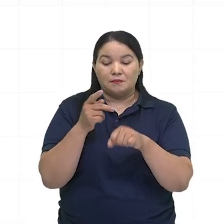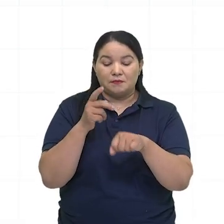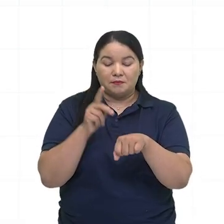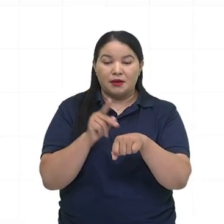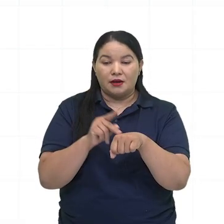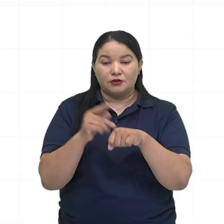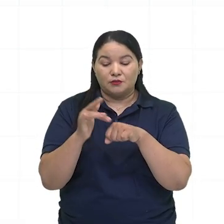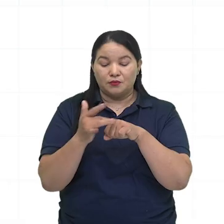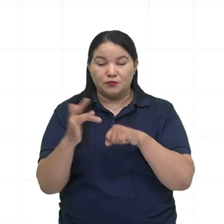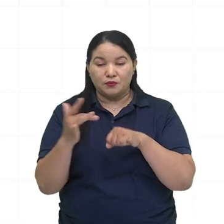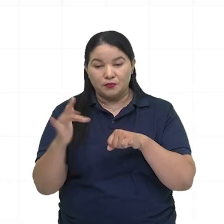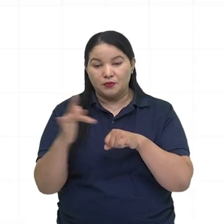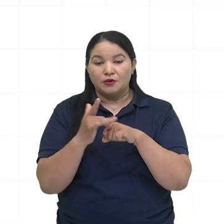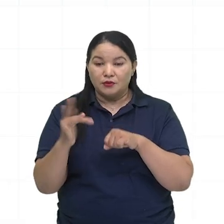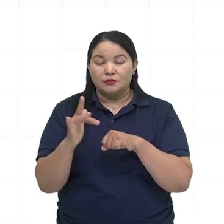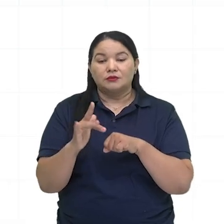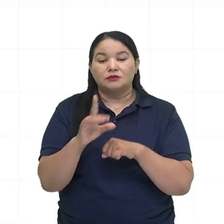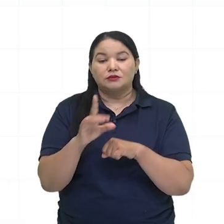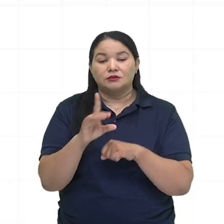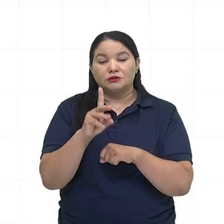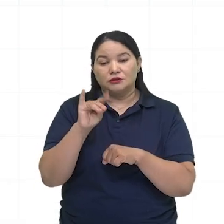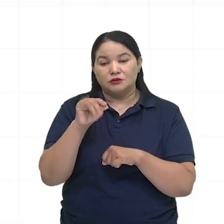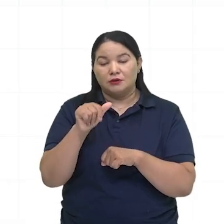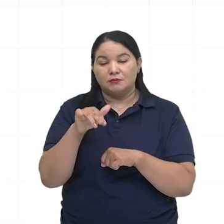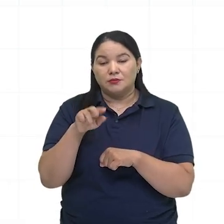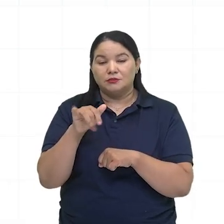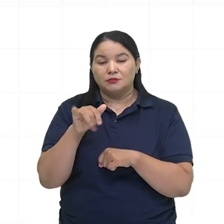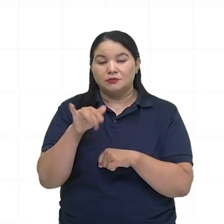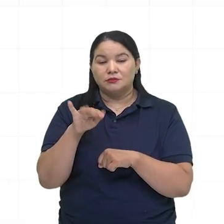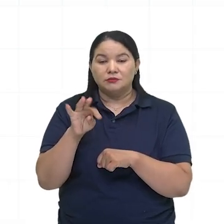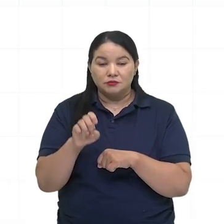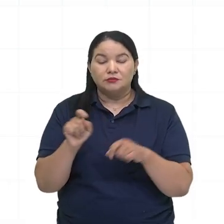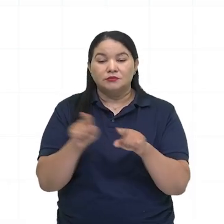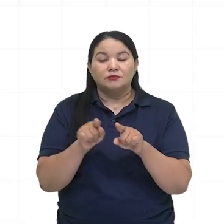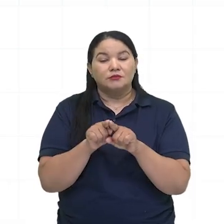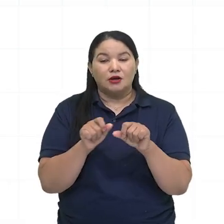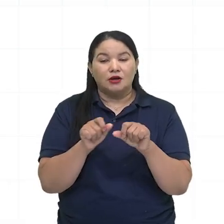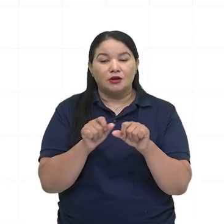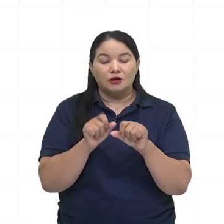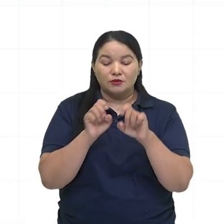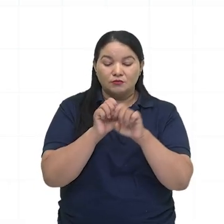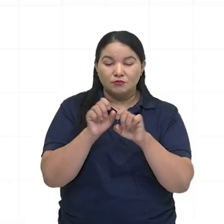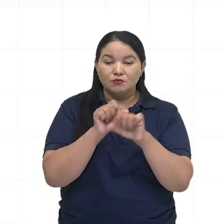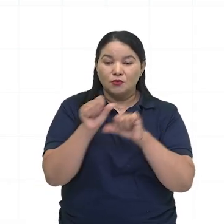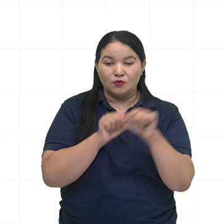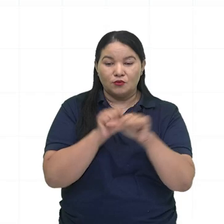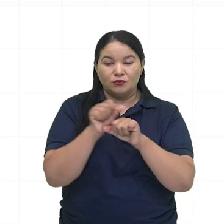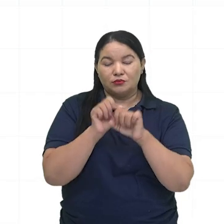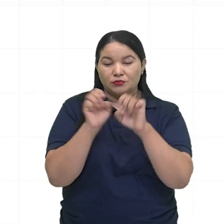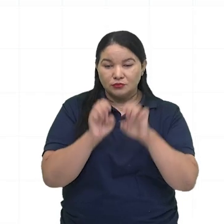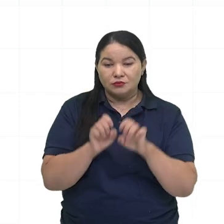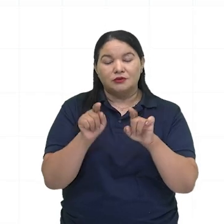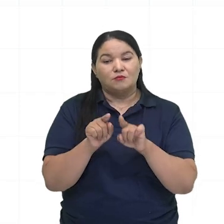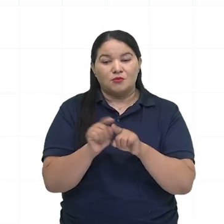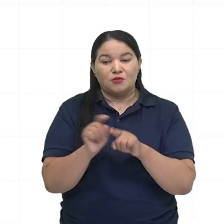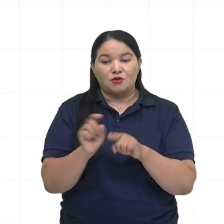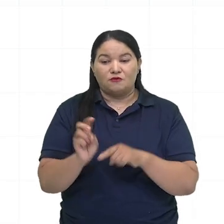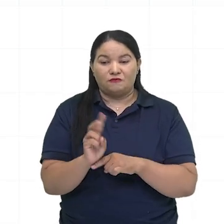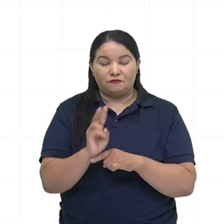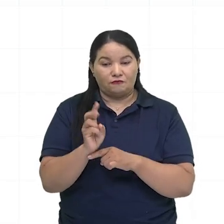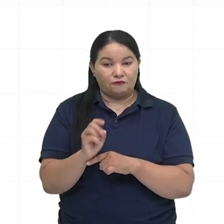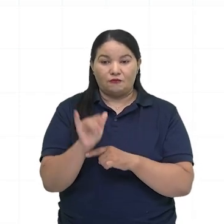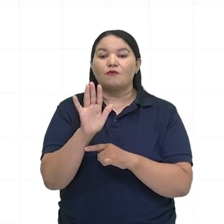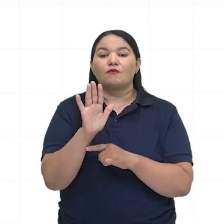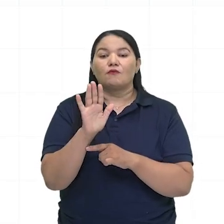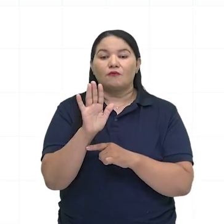atômico que muda de estrutura e por isso que ele ganha ali um valor, né, comercial muito